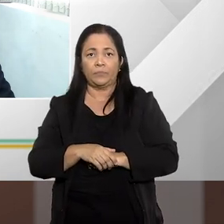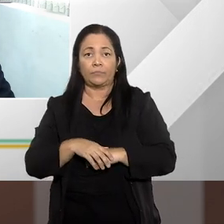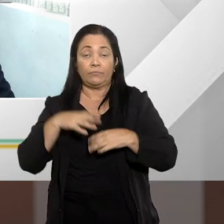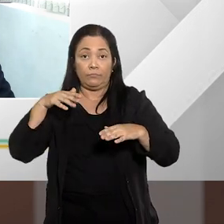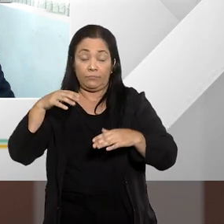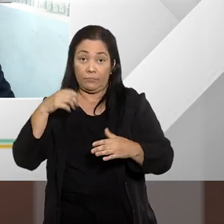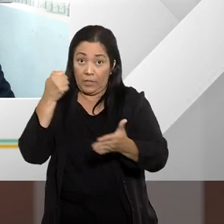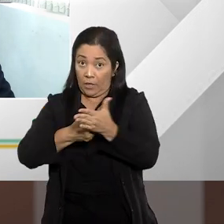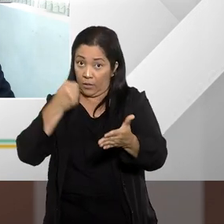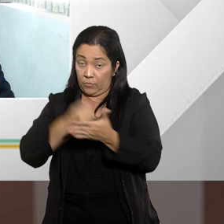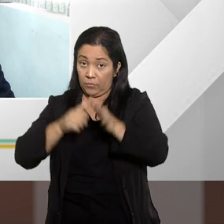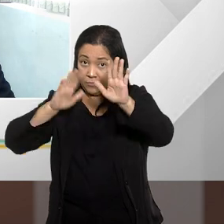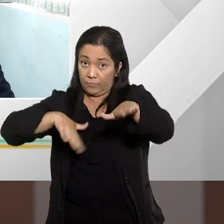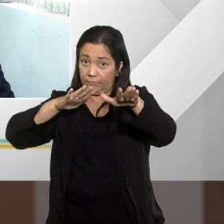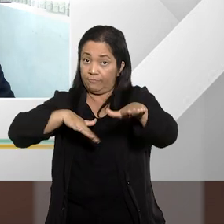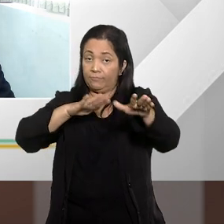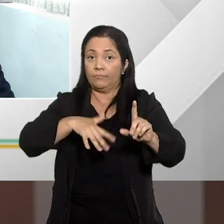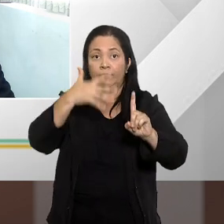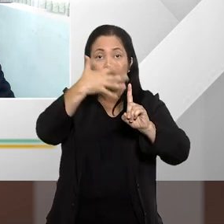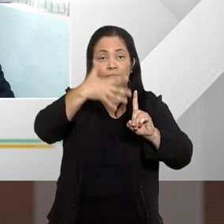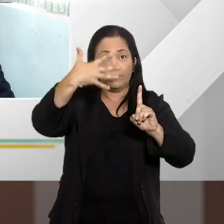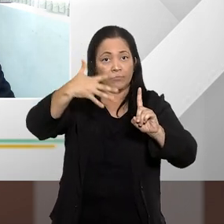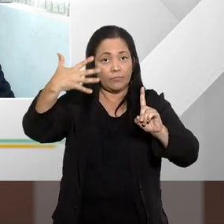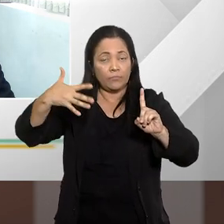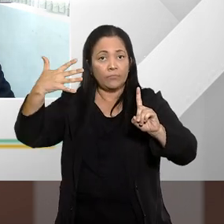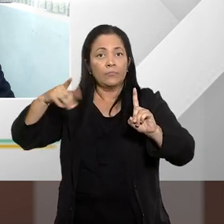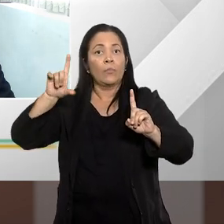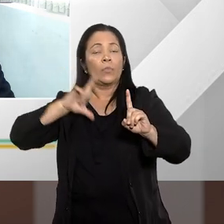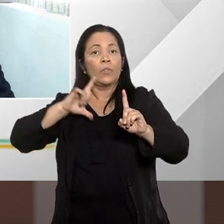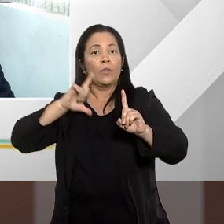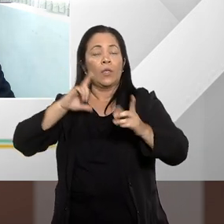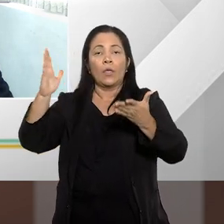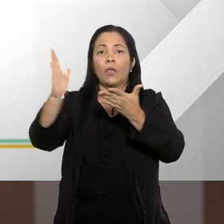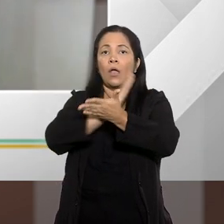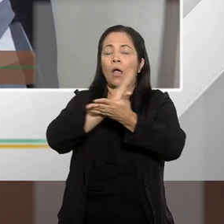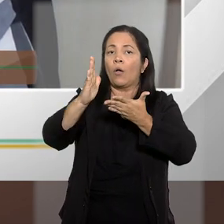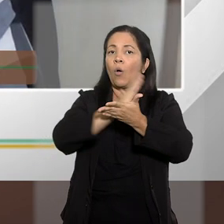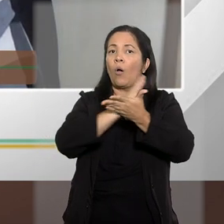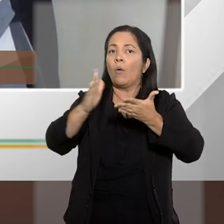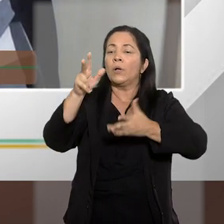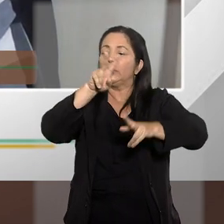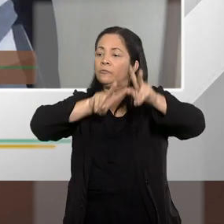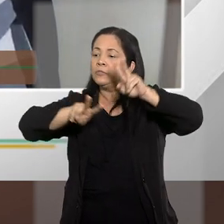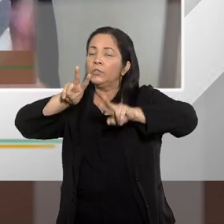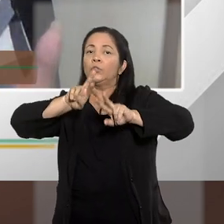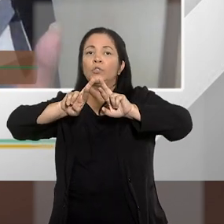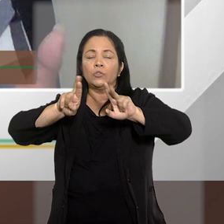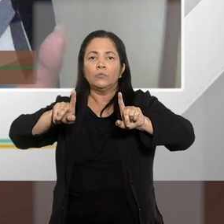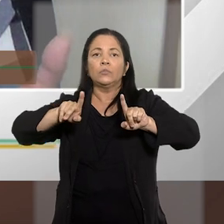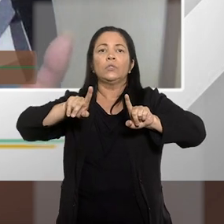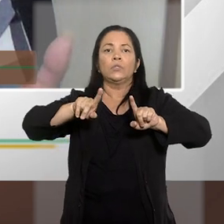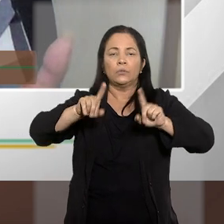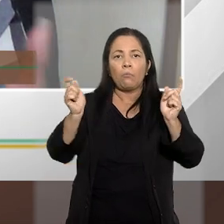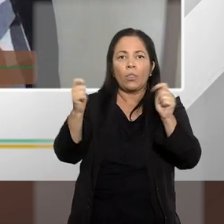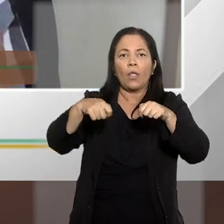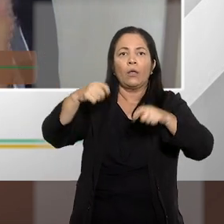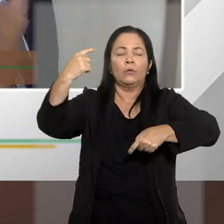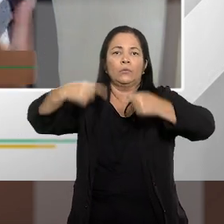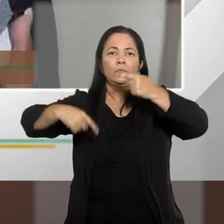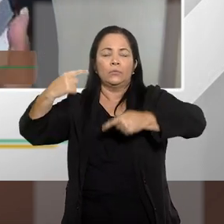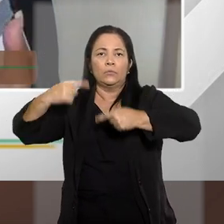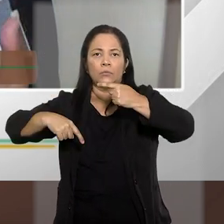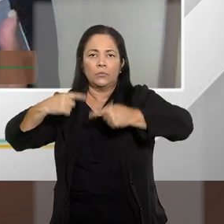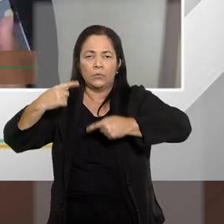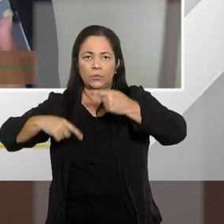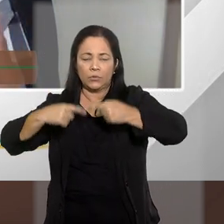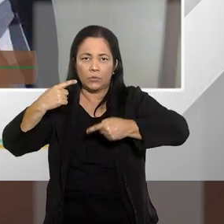do movimento LGBTQIA+, algumas vertentes que, inclusive, tentam, e aí o não binarismo tem um